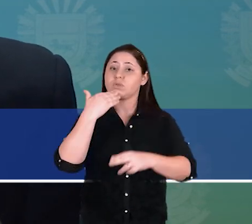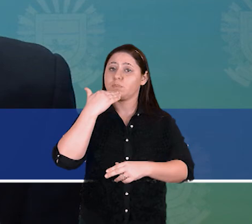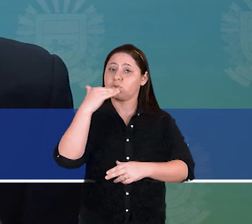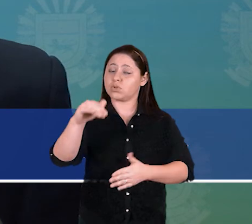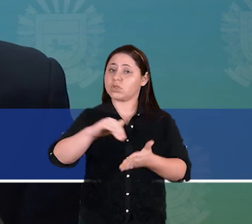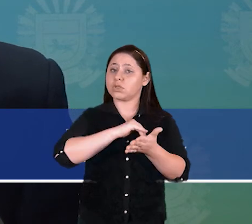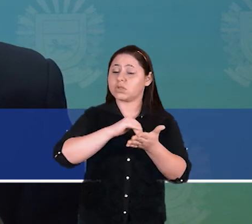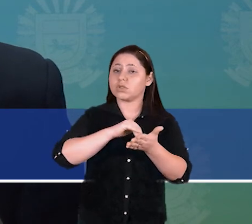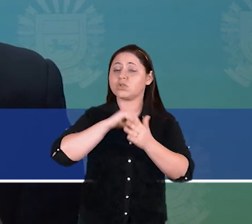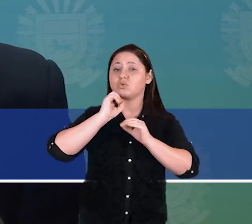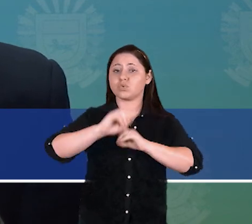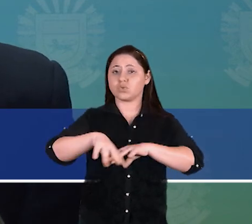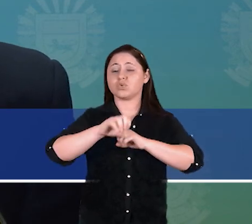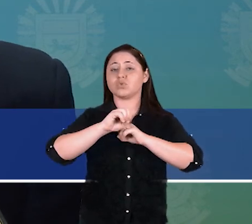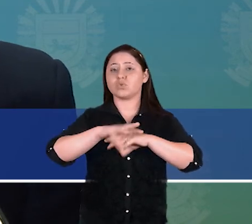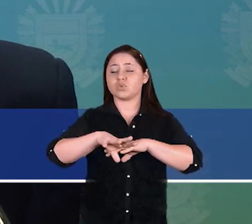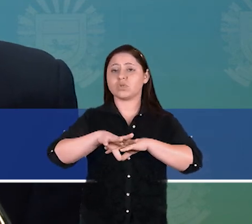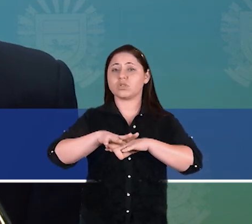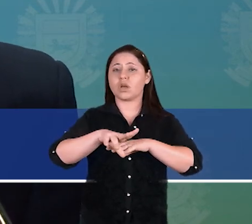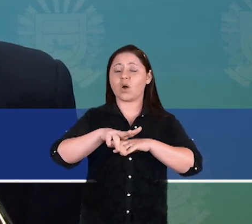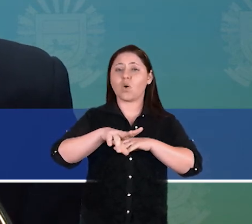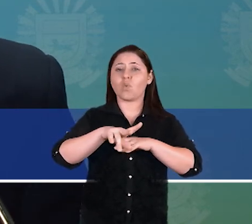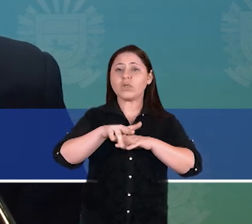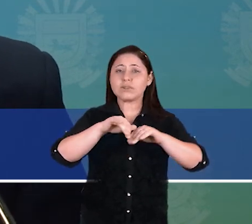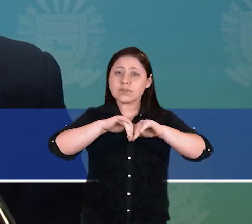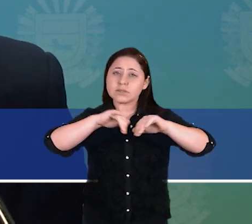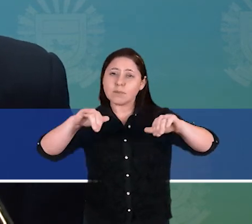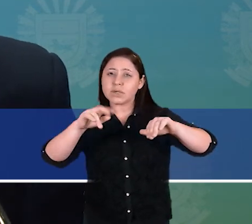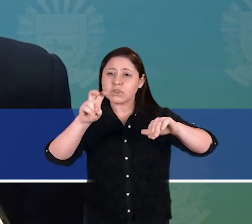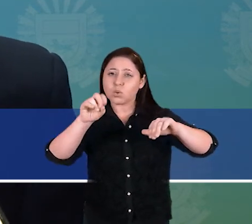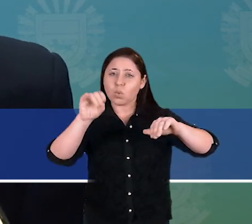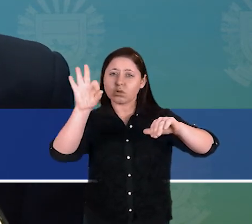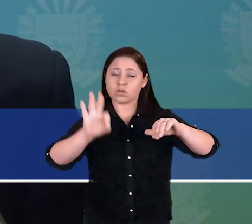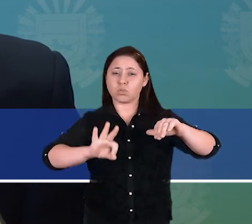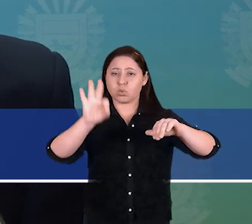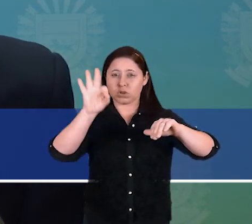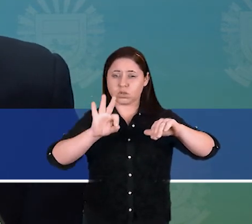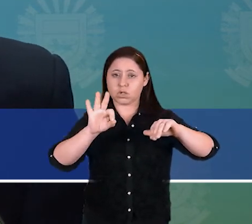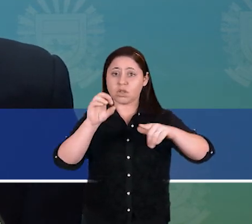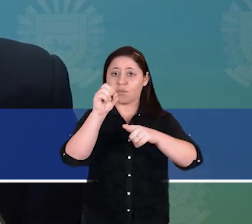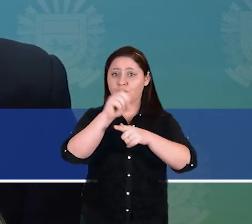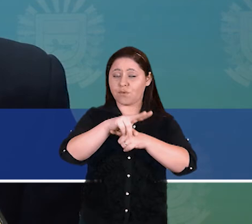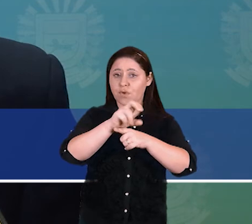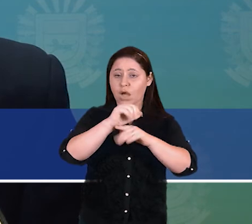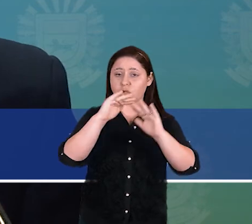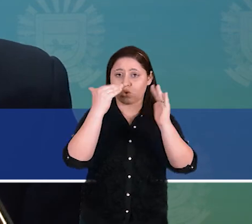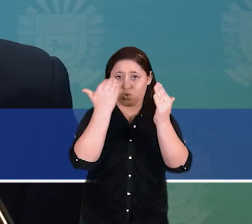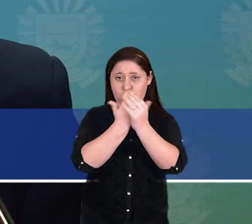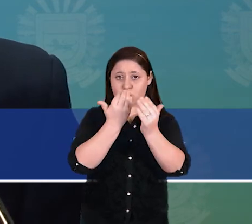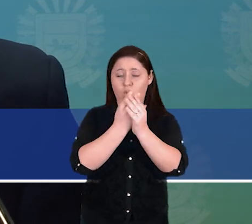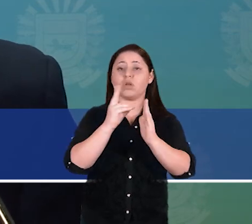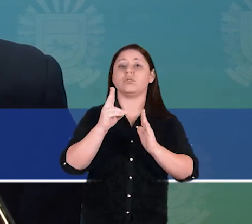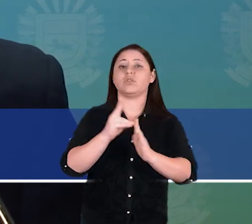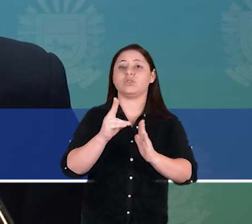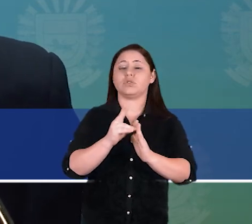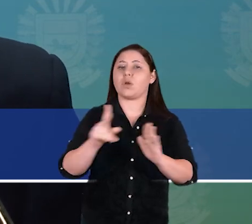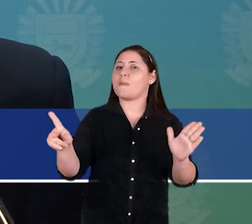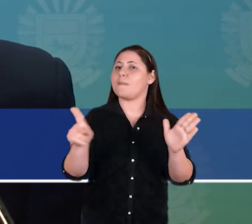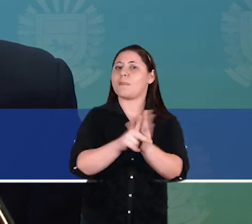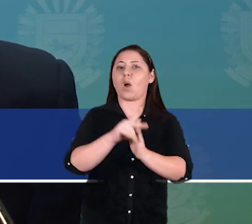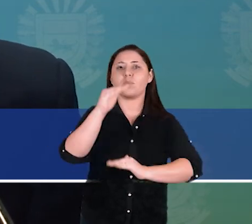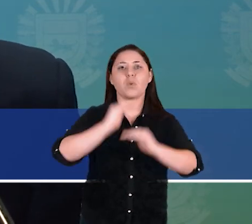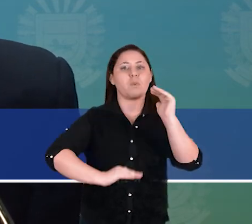diferenciada. Então nós estamos pedindo para a Secretaria de Educação reservar 50% das vagas nas